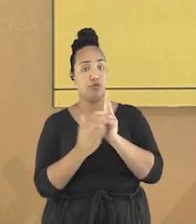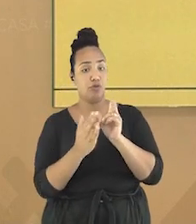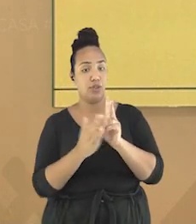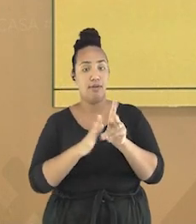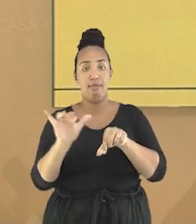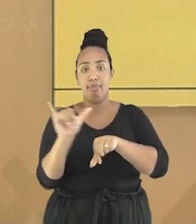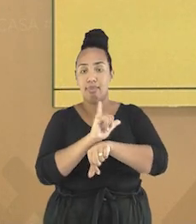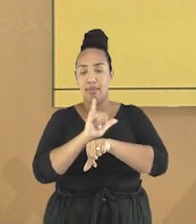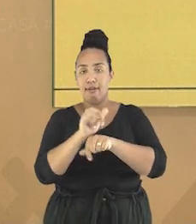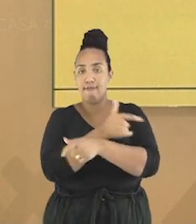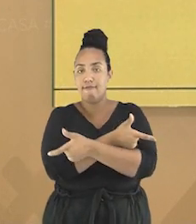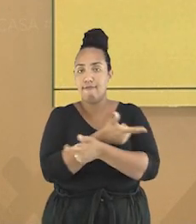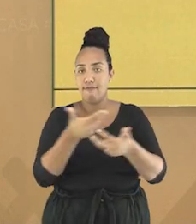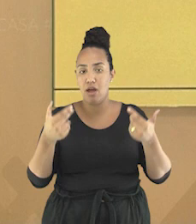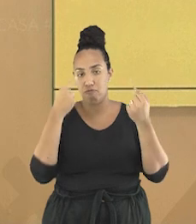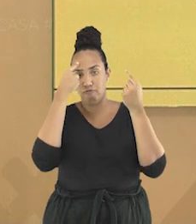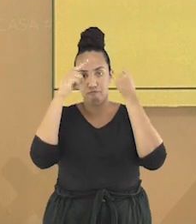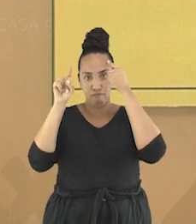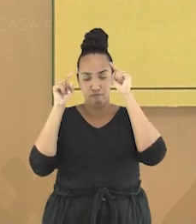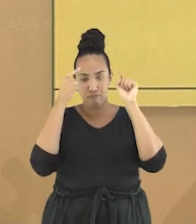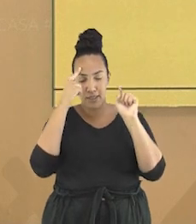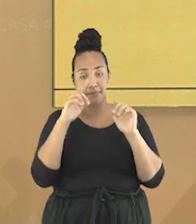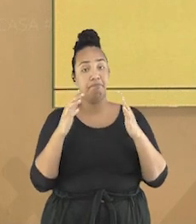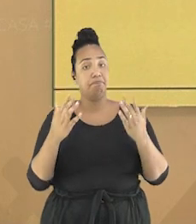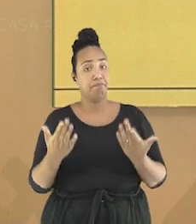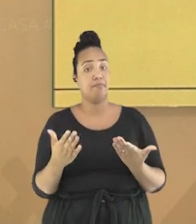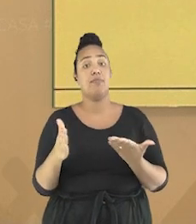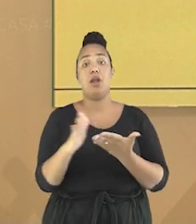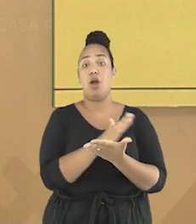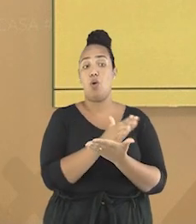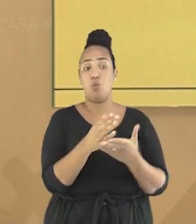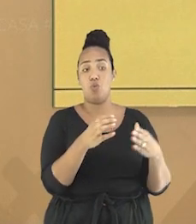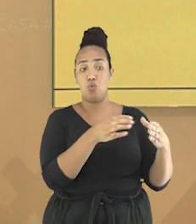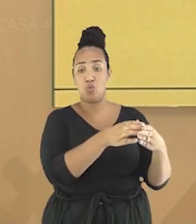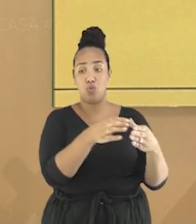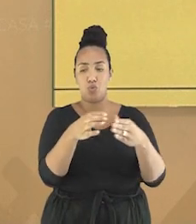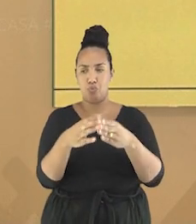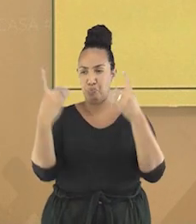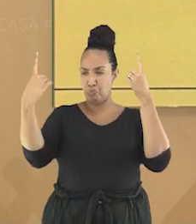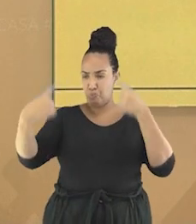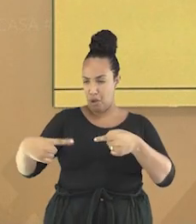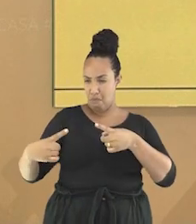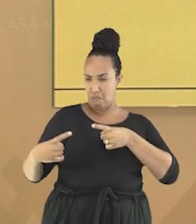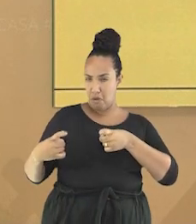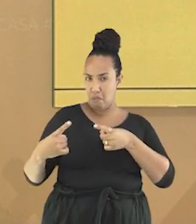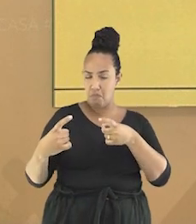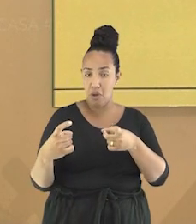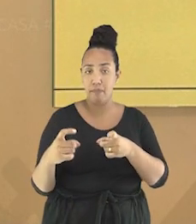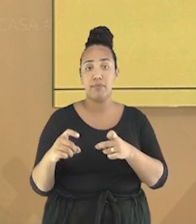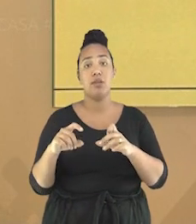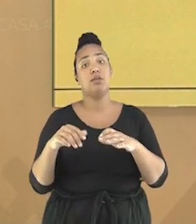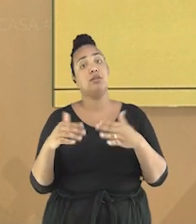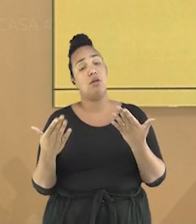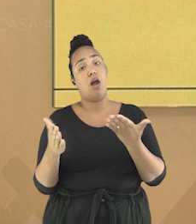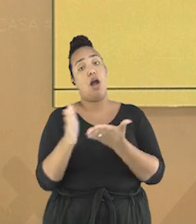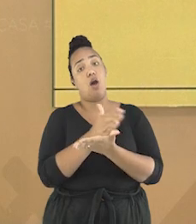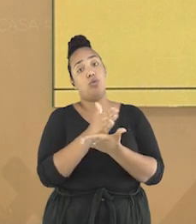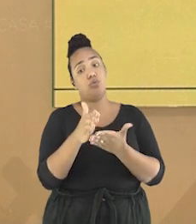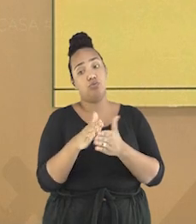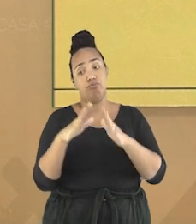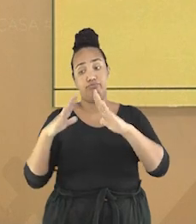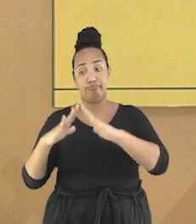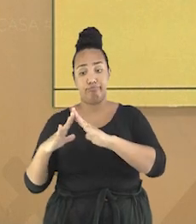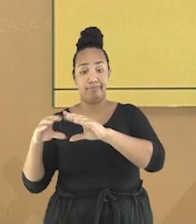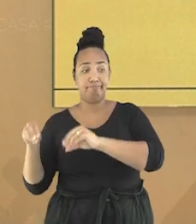estratégias. Alguns entraram em guerra com os conquistadores. Outros mudaram de território, caminhando